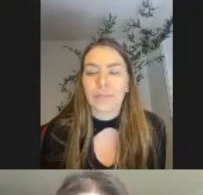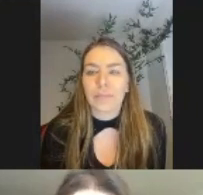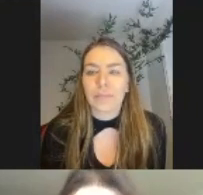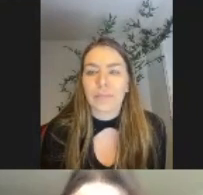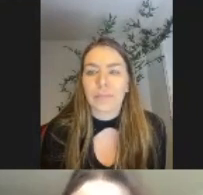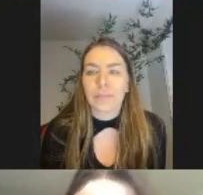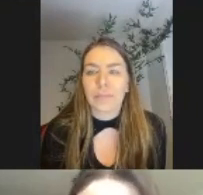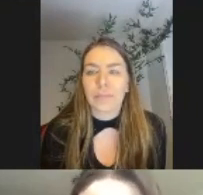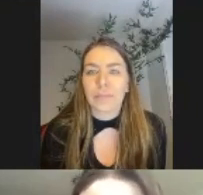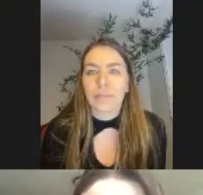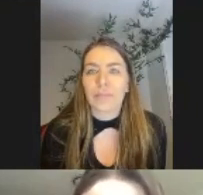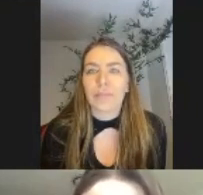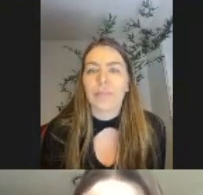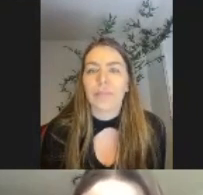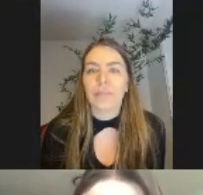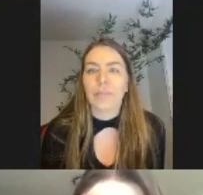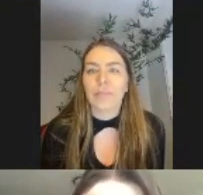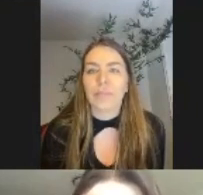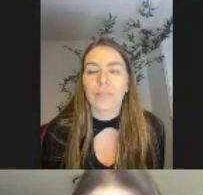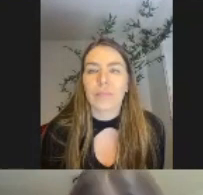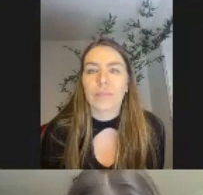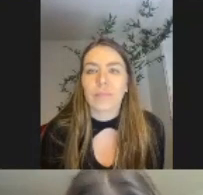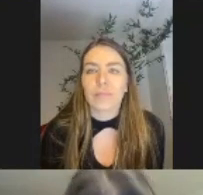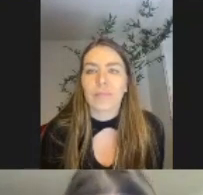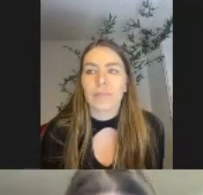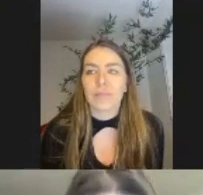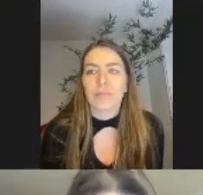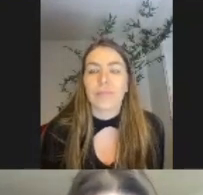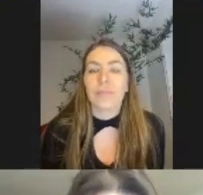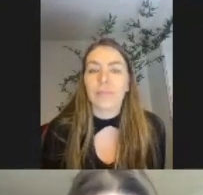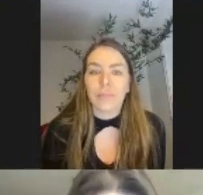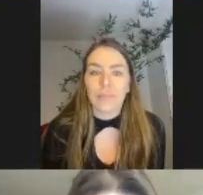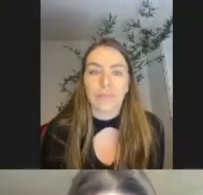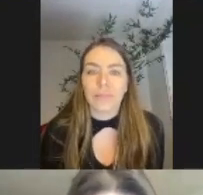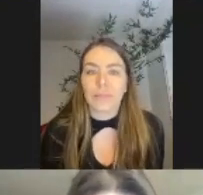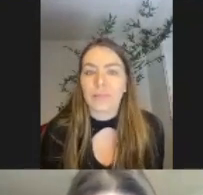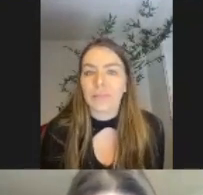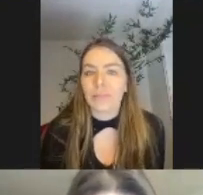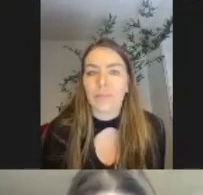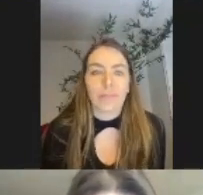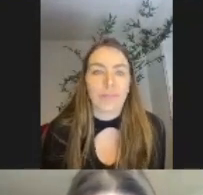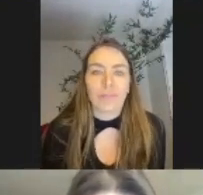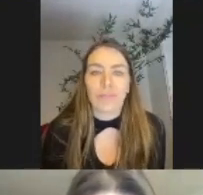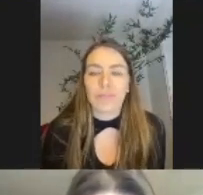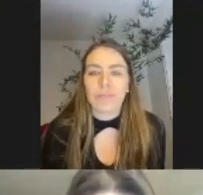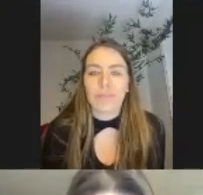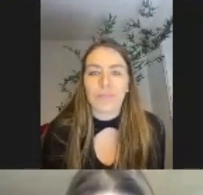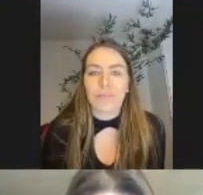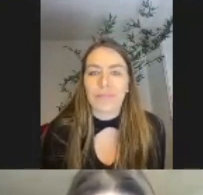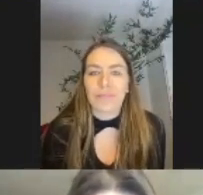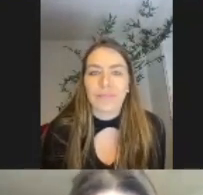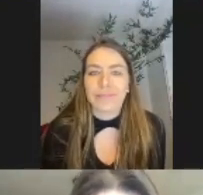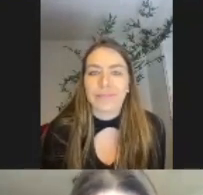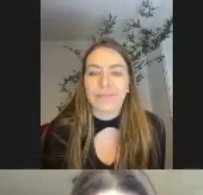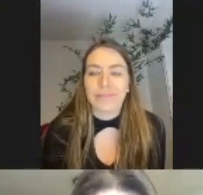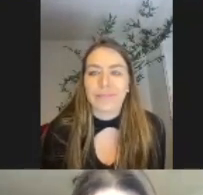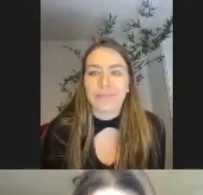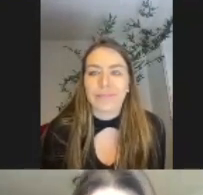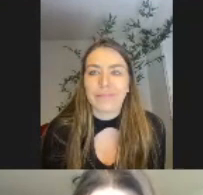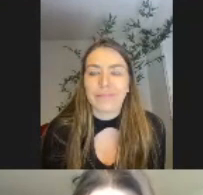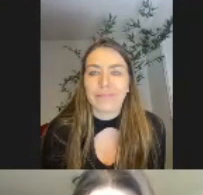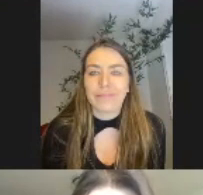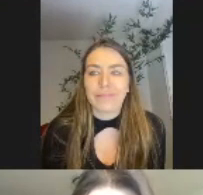Então, aqui, ó, evite alimentos secos como bife, pelo amor de Deus, pessoal. Se você vai vender refeição low carb,